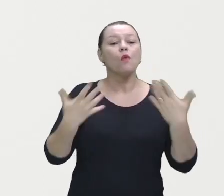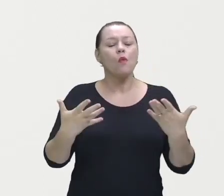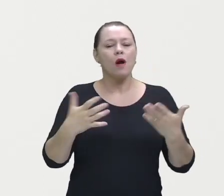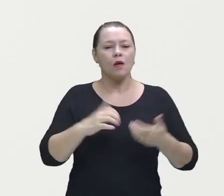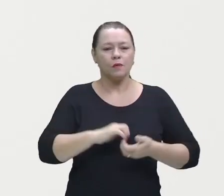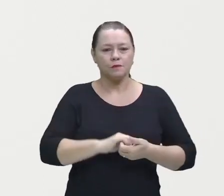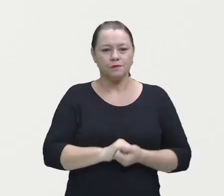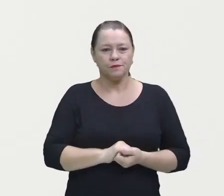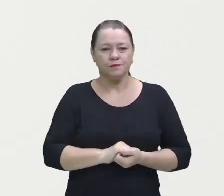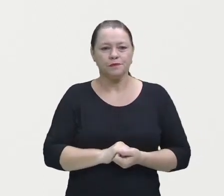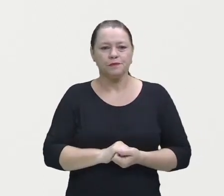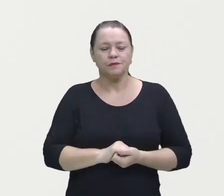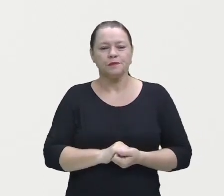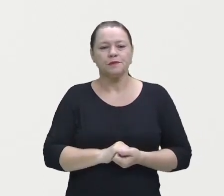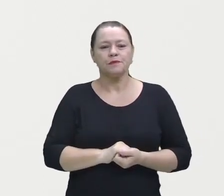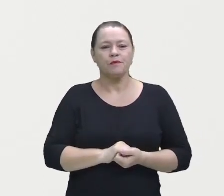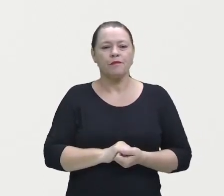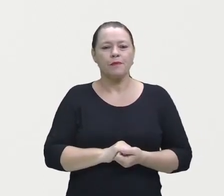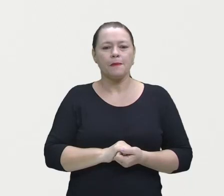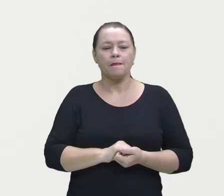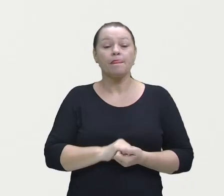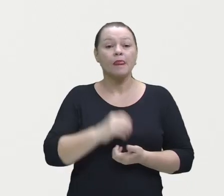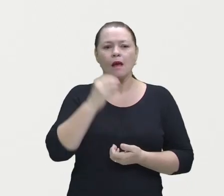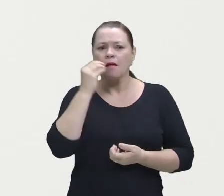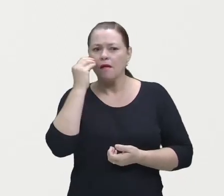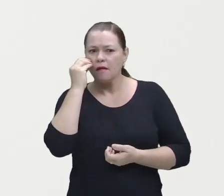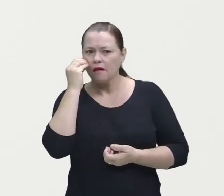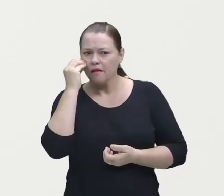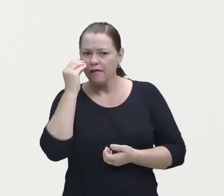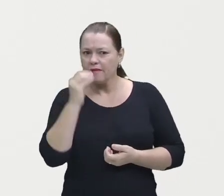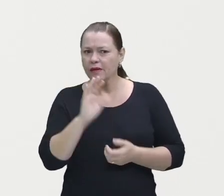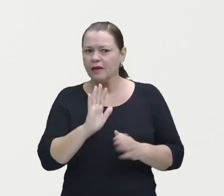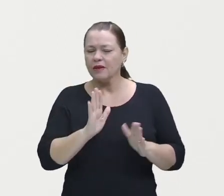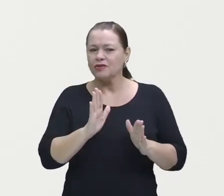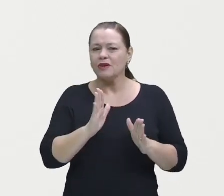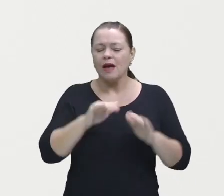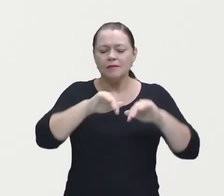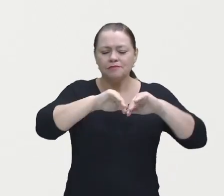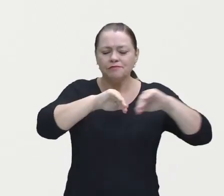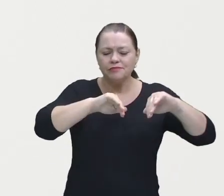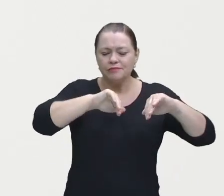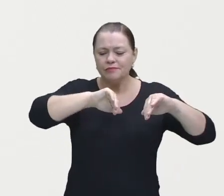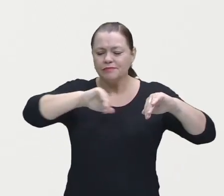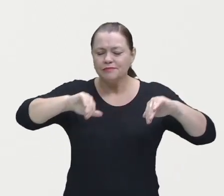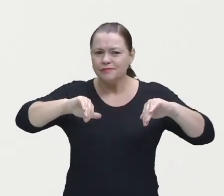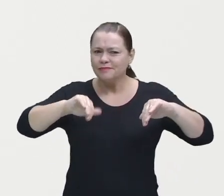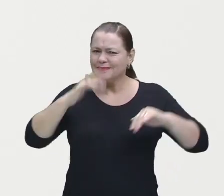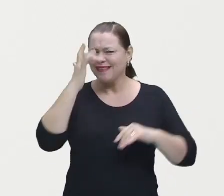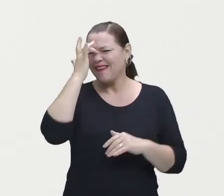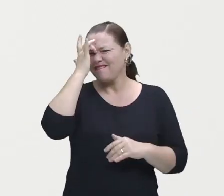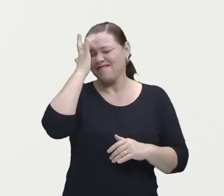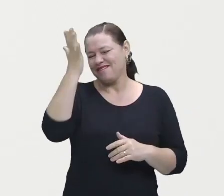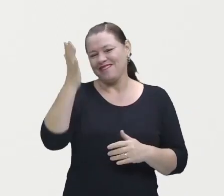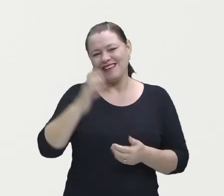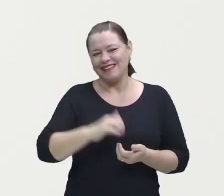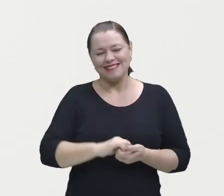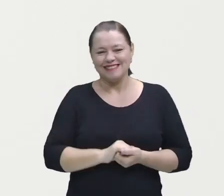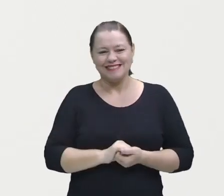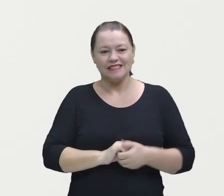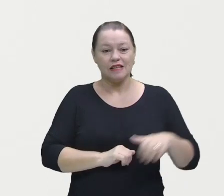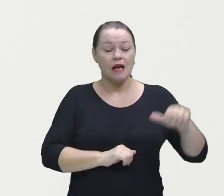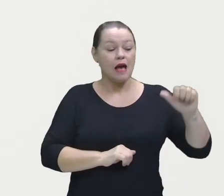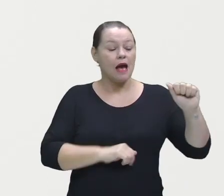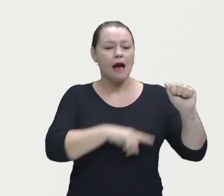palavra, à da palavra fantasma. Olha só, já tá até separadinho aqui. Nossa, tá bem facinho. A letra